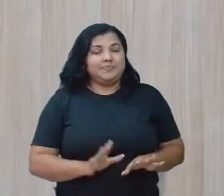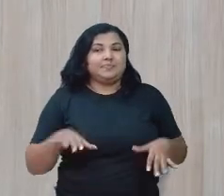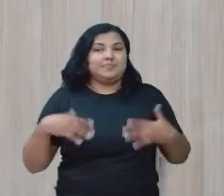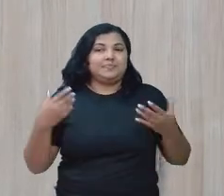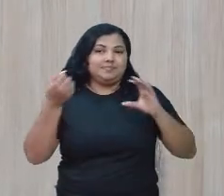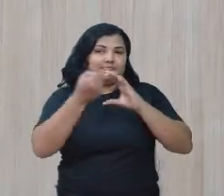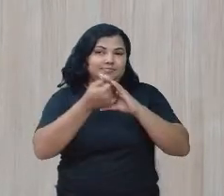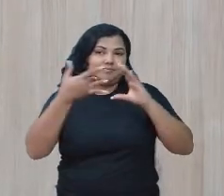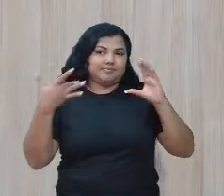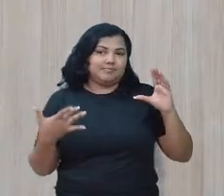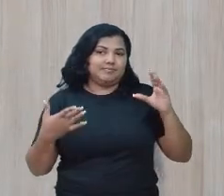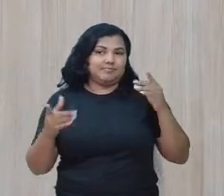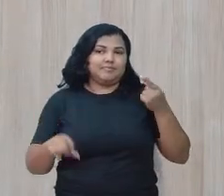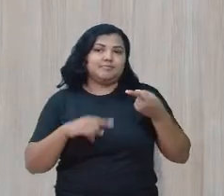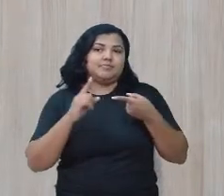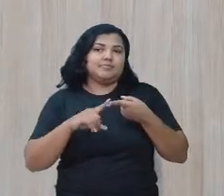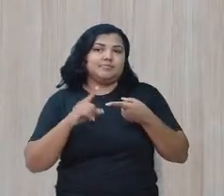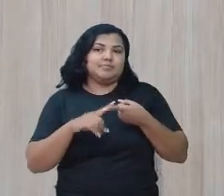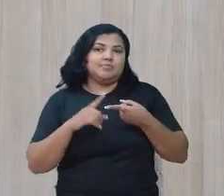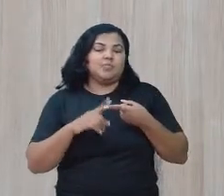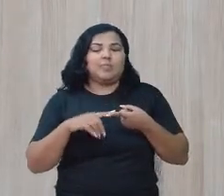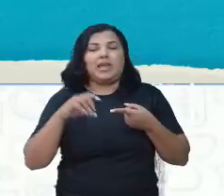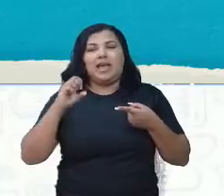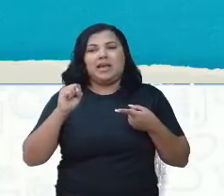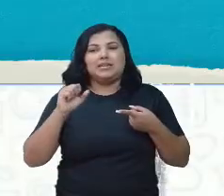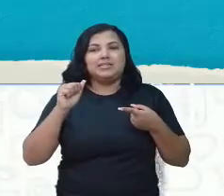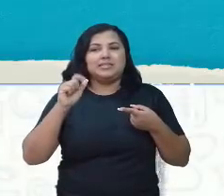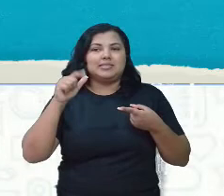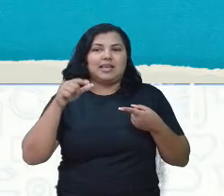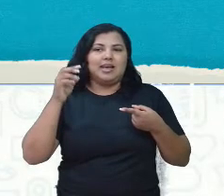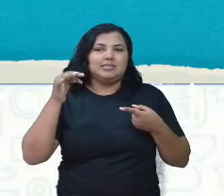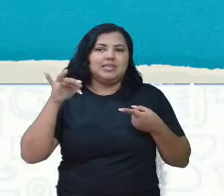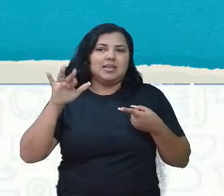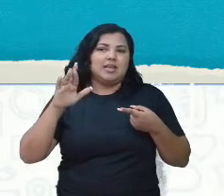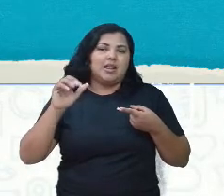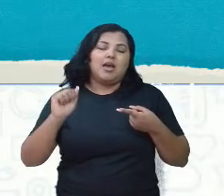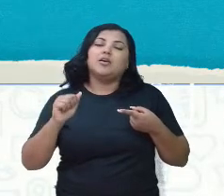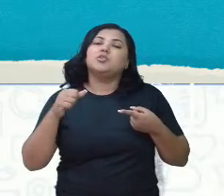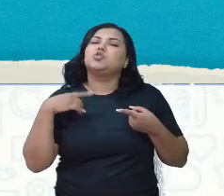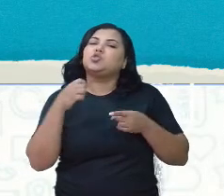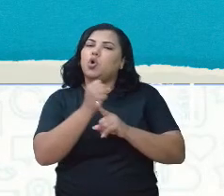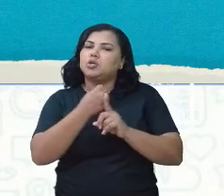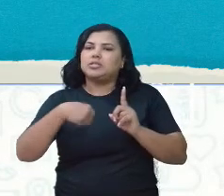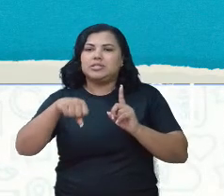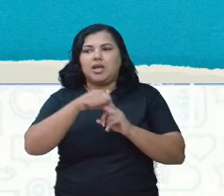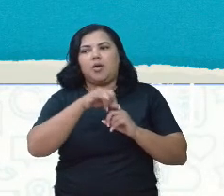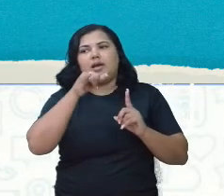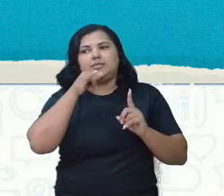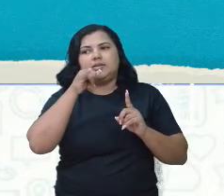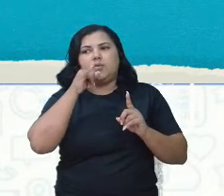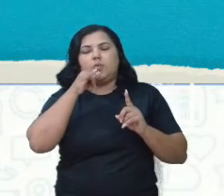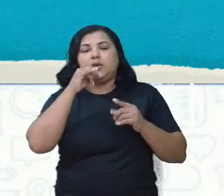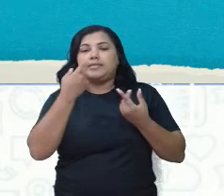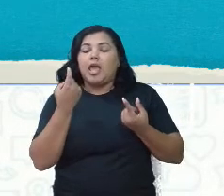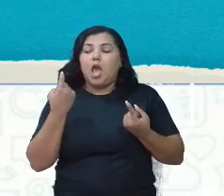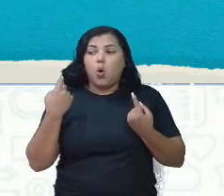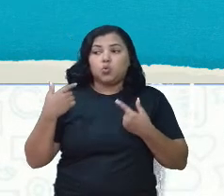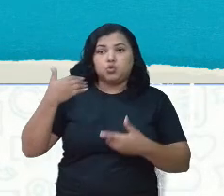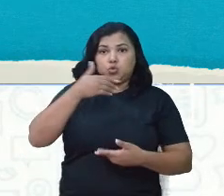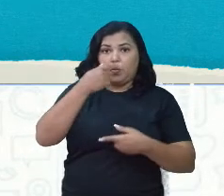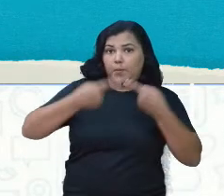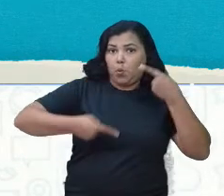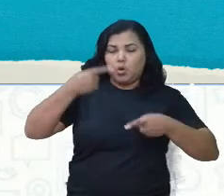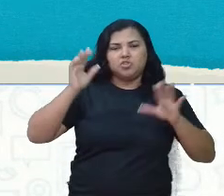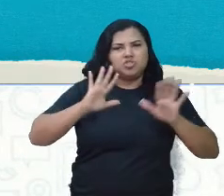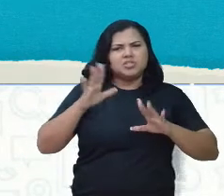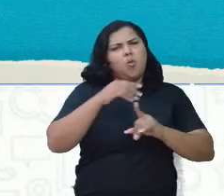as características delas são a sátira social, isso também é muito usado, não é sátira aos políticos, não, é sátira